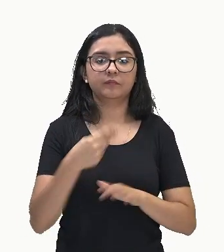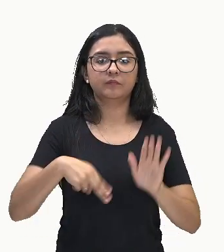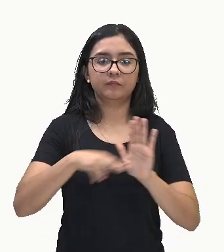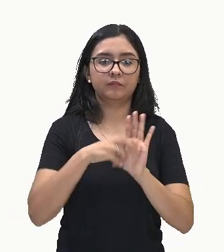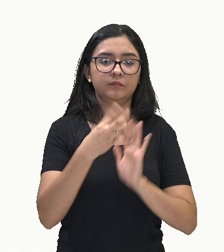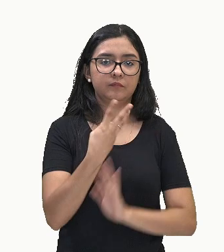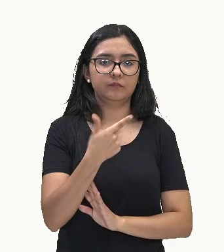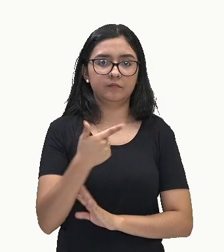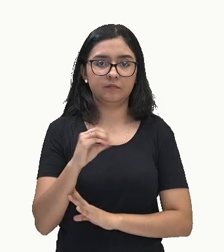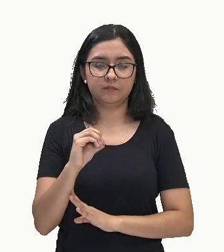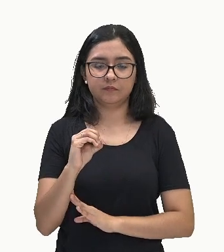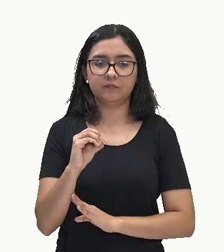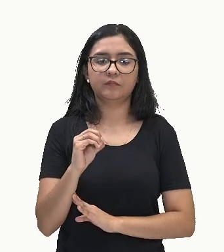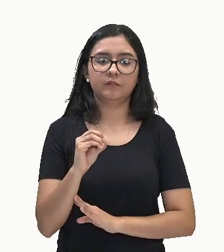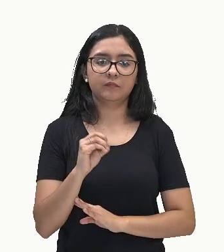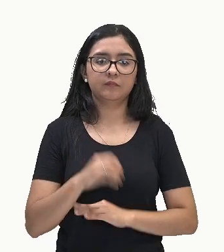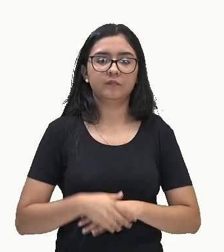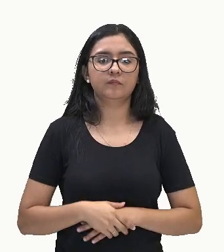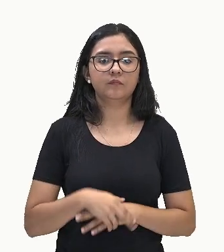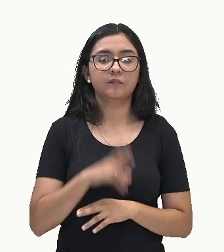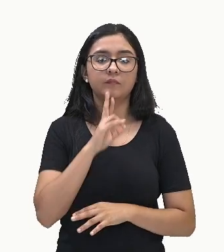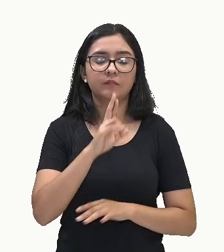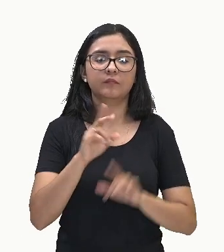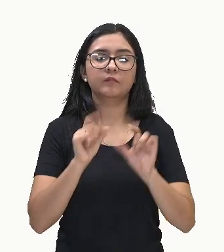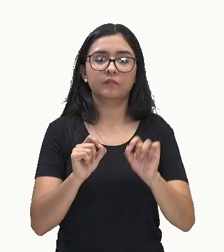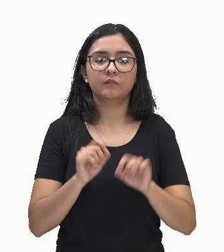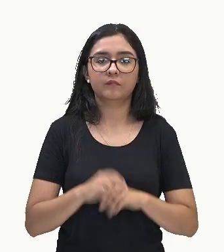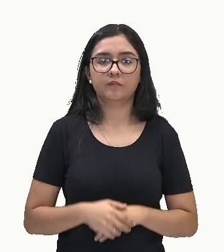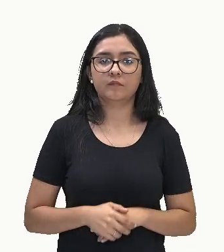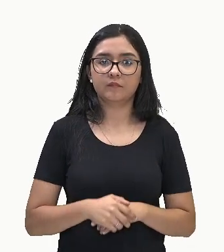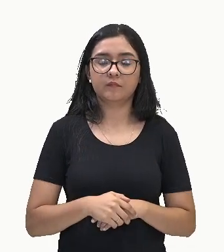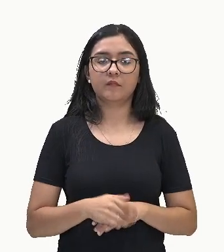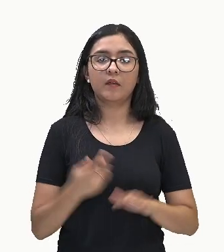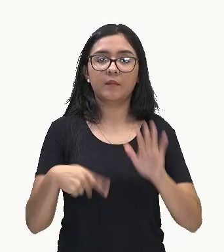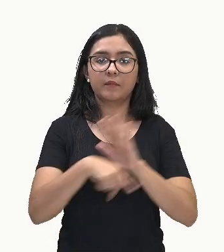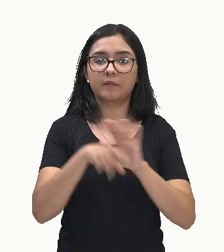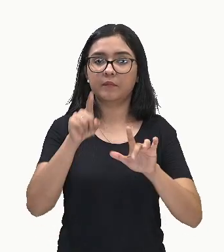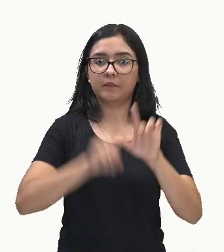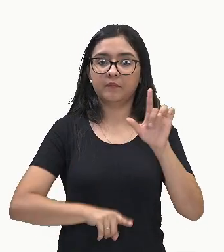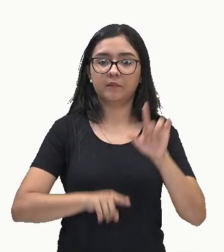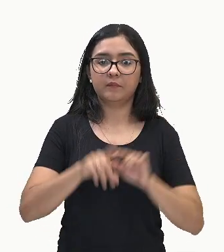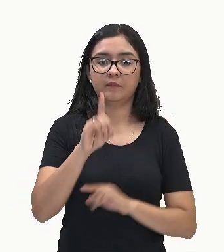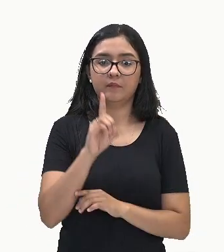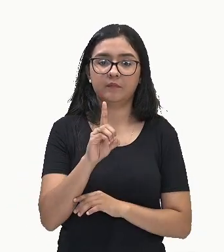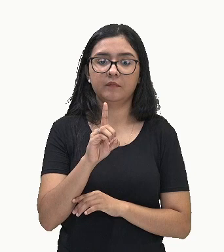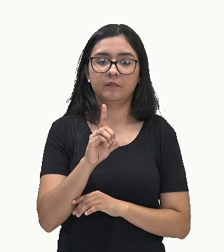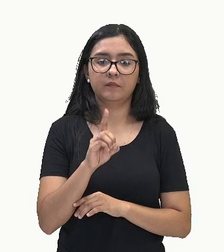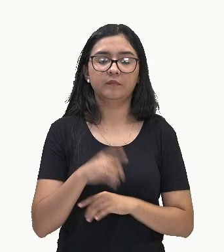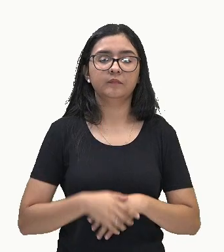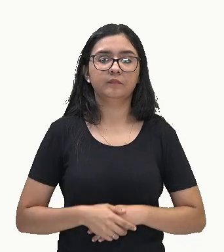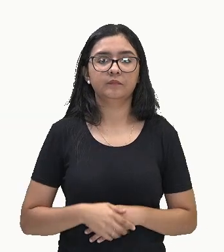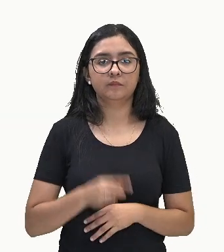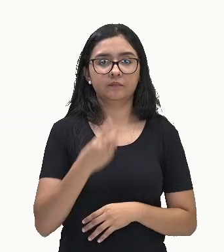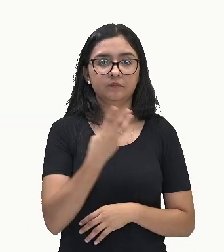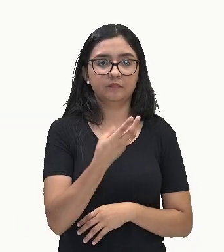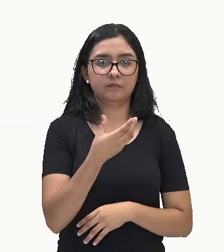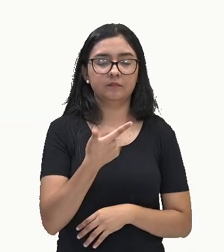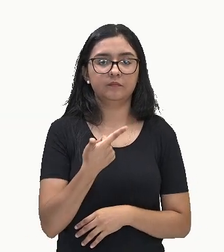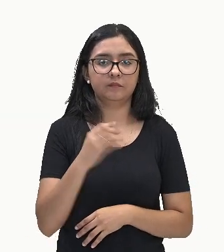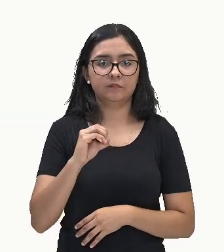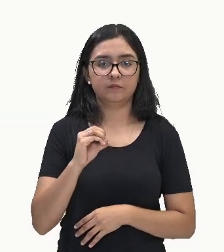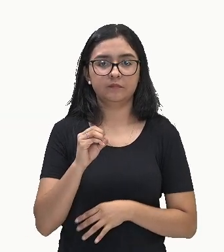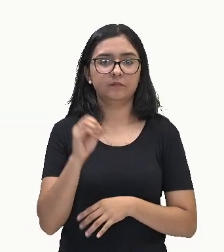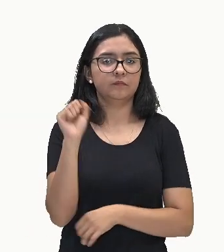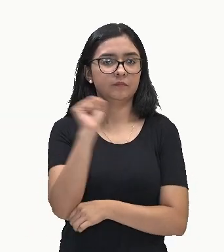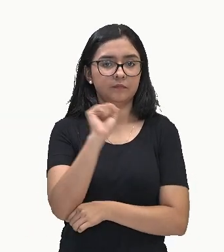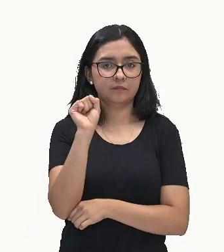320 no que nos indica que a alternativa correta é a alternativa d 320